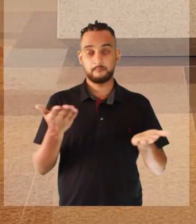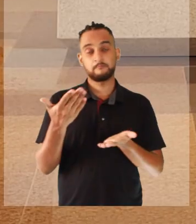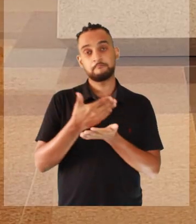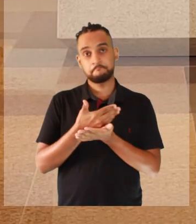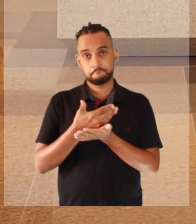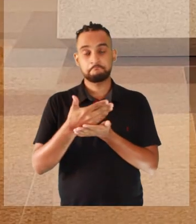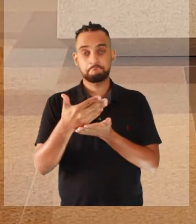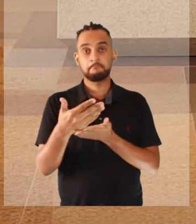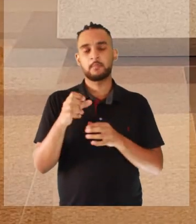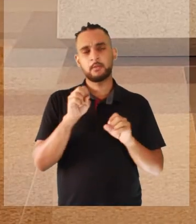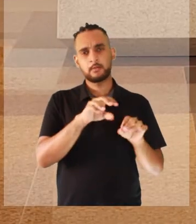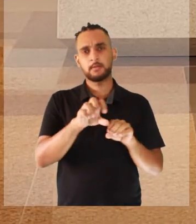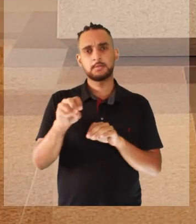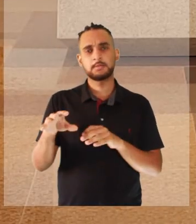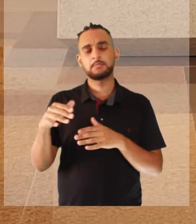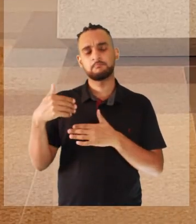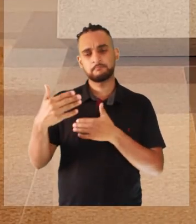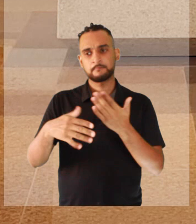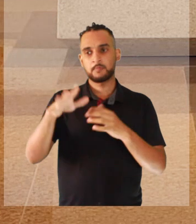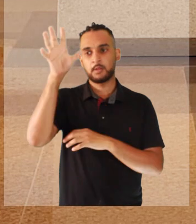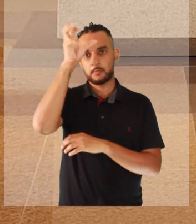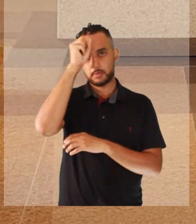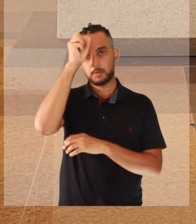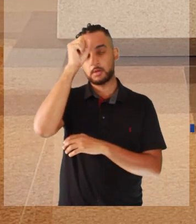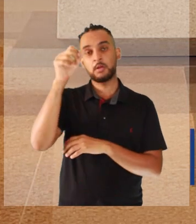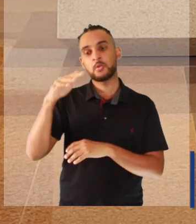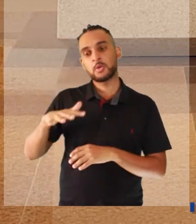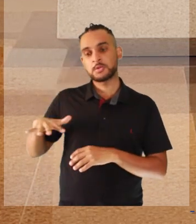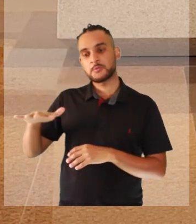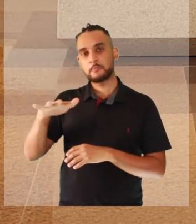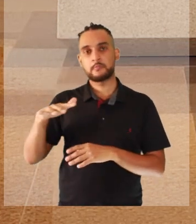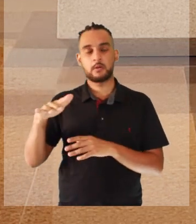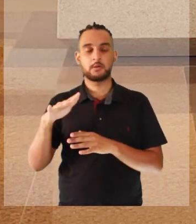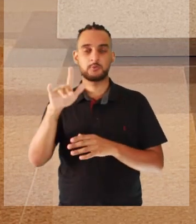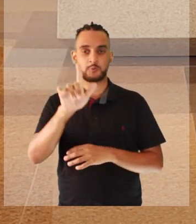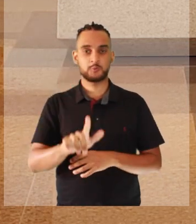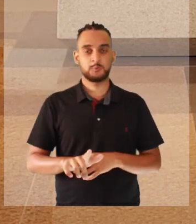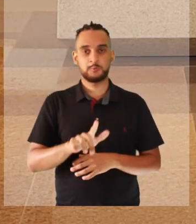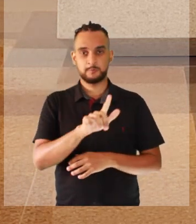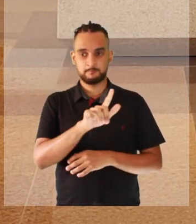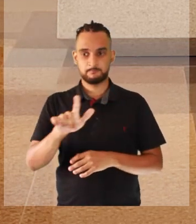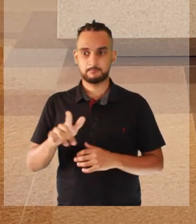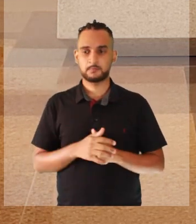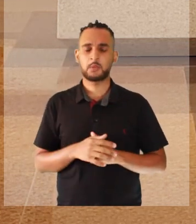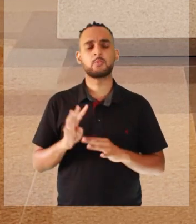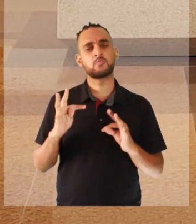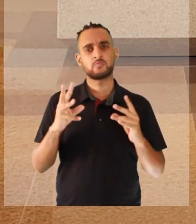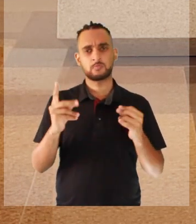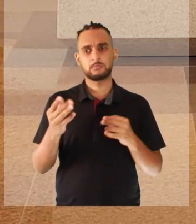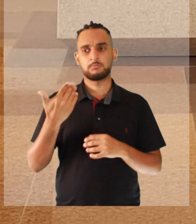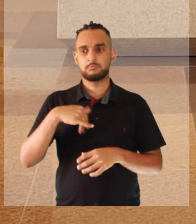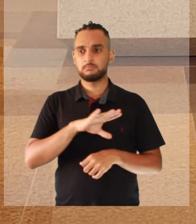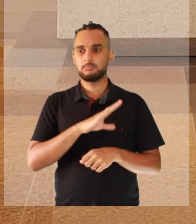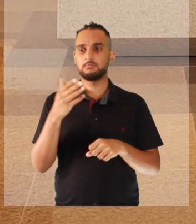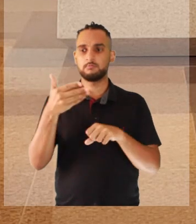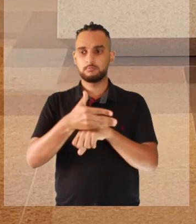Nós vamos iniciar com o processo de ensino e aprendizagem dos nossos espaços litúrgicos. Todos